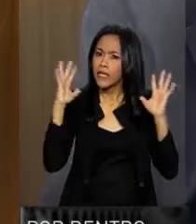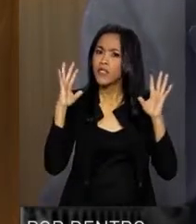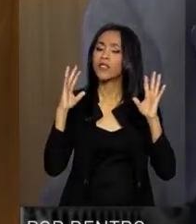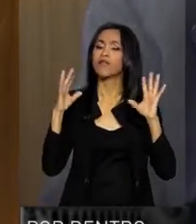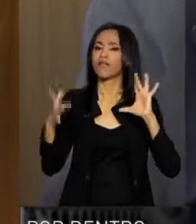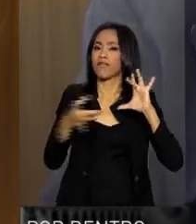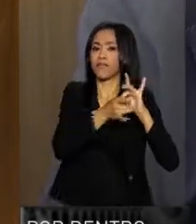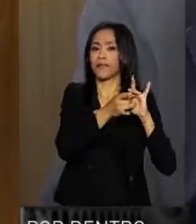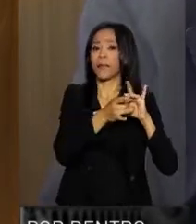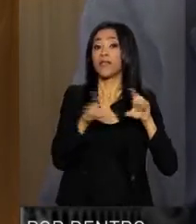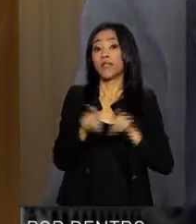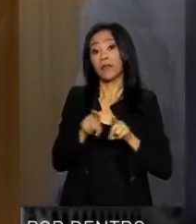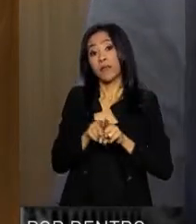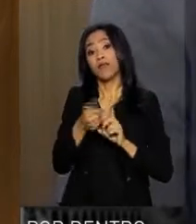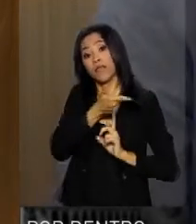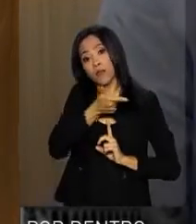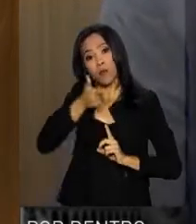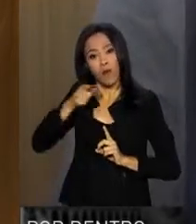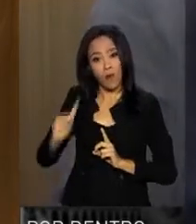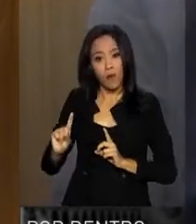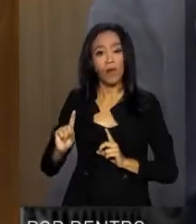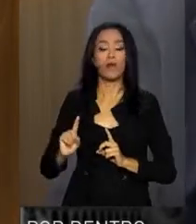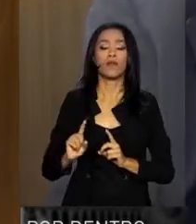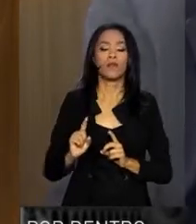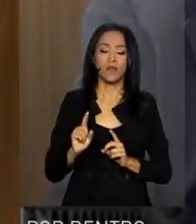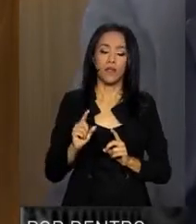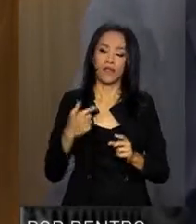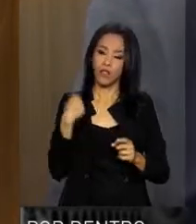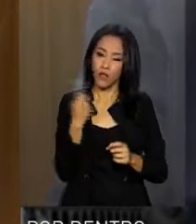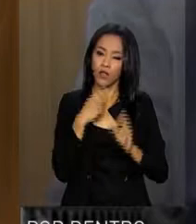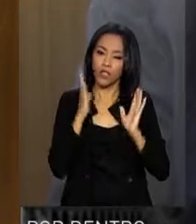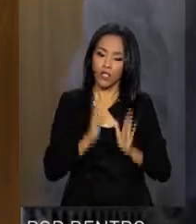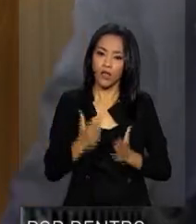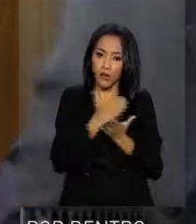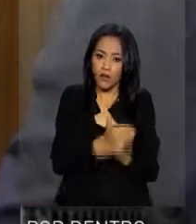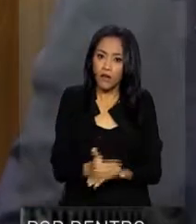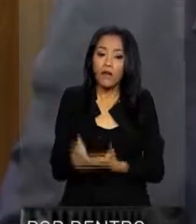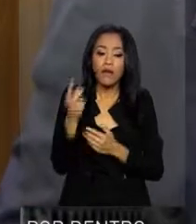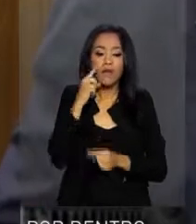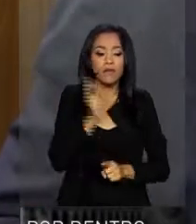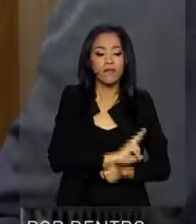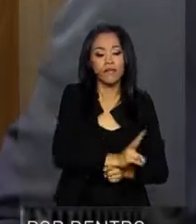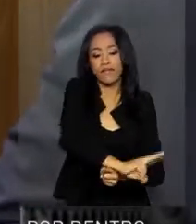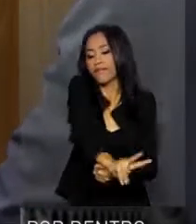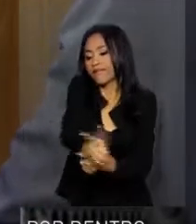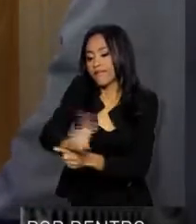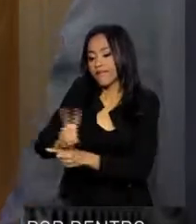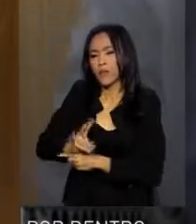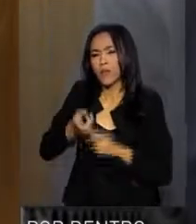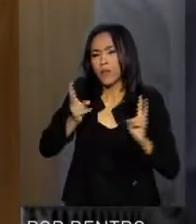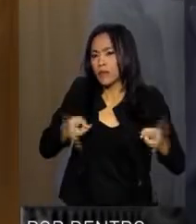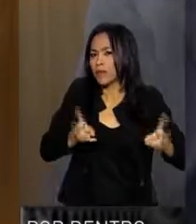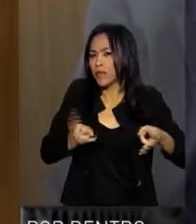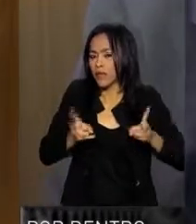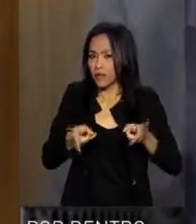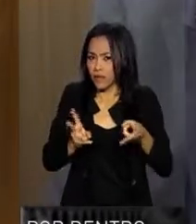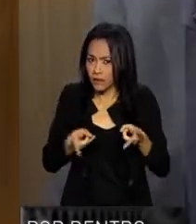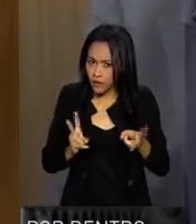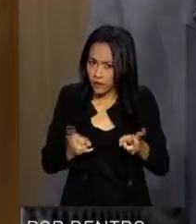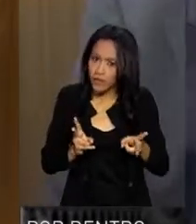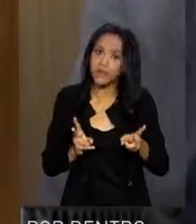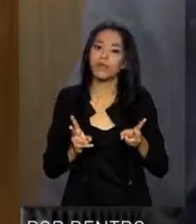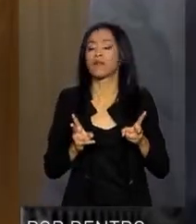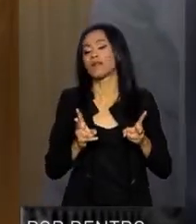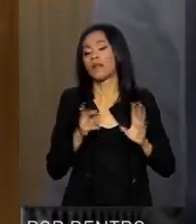cumprimento da legislação ambiental que agora nós começamos o monitoramento nos mesmos moldes nós começamos um